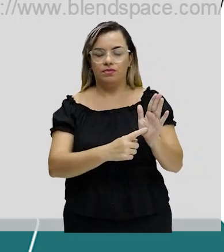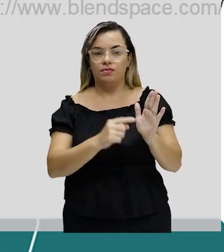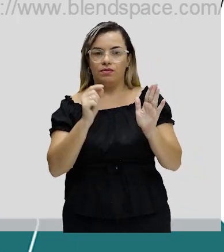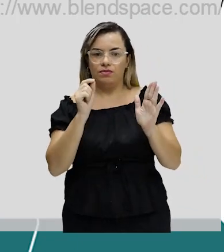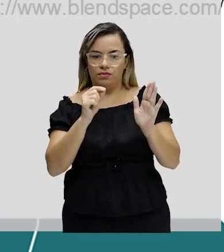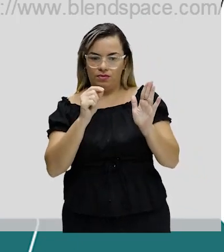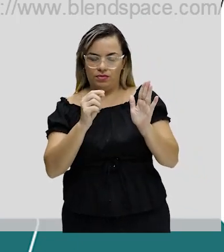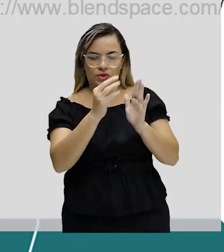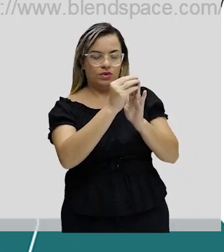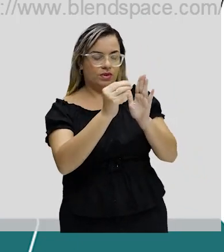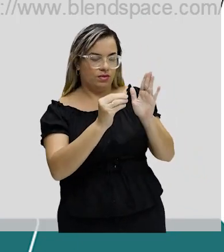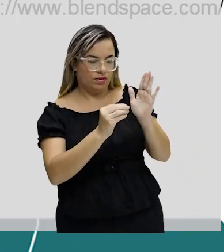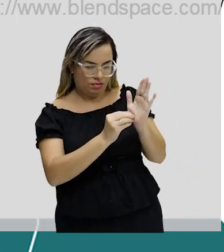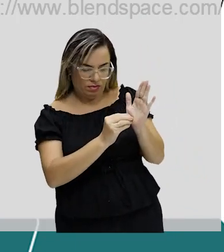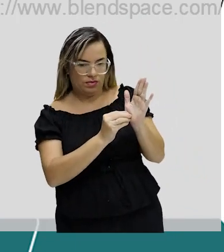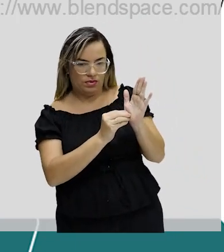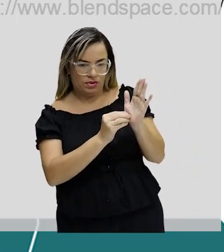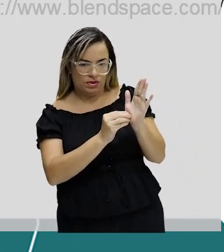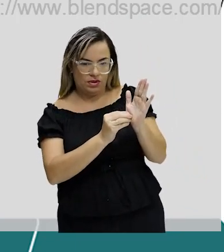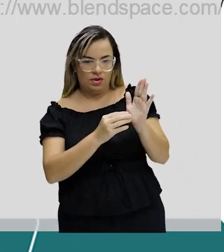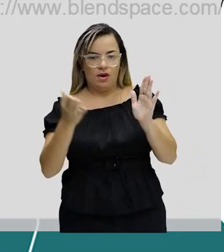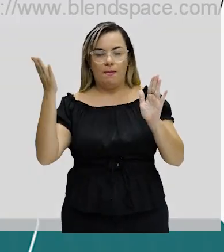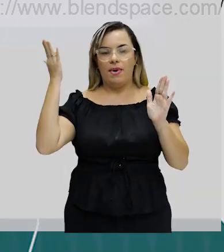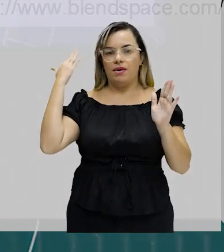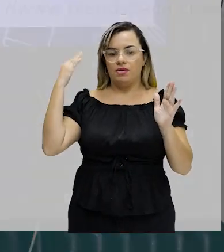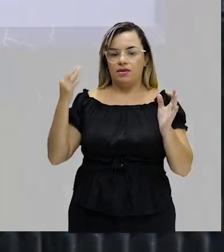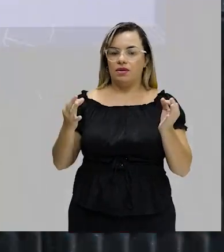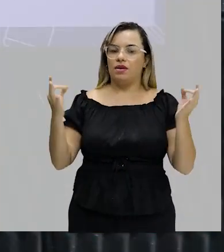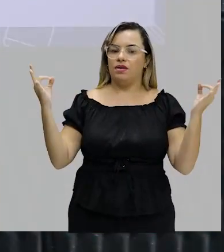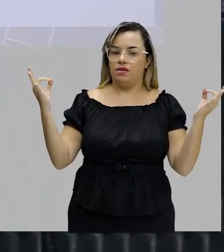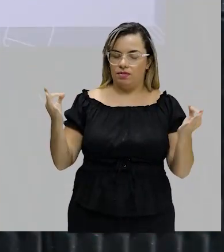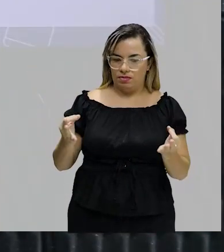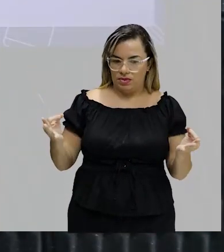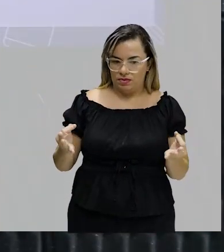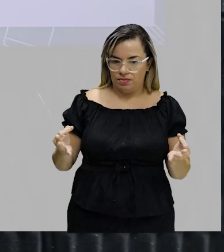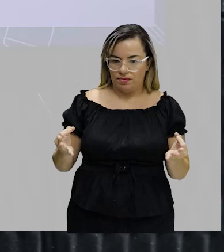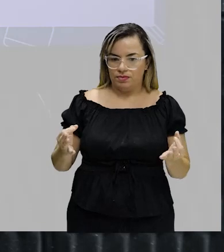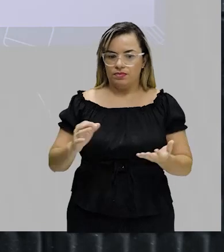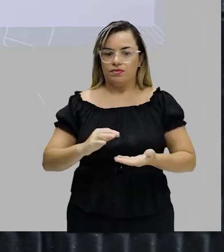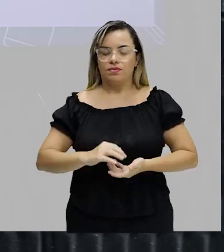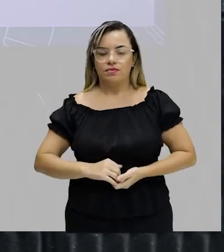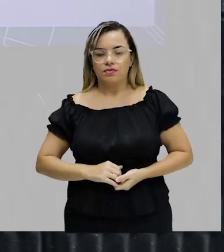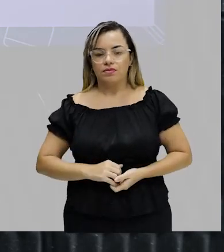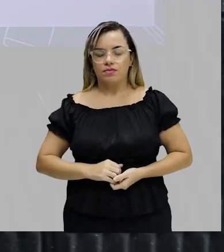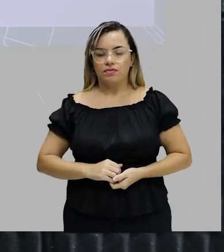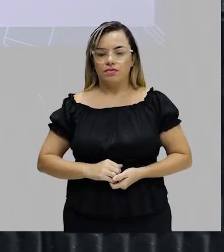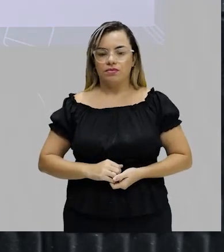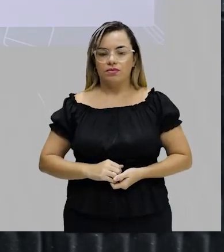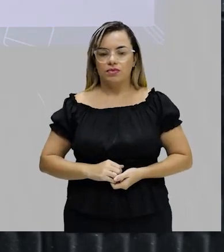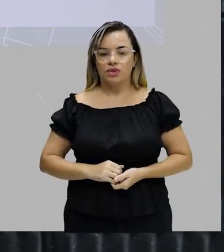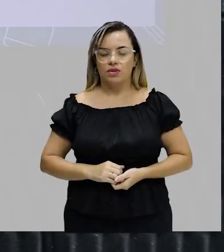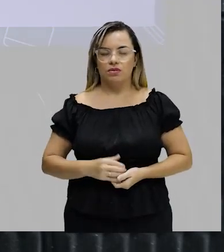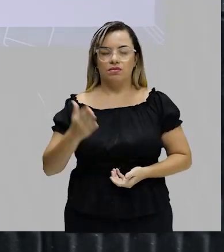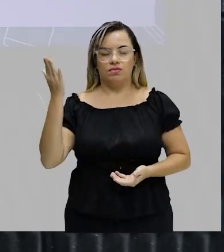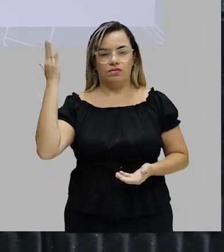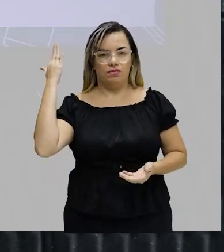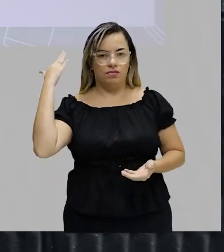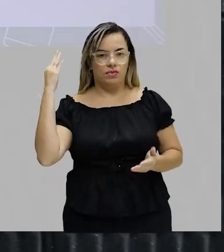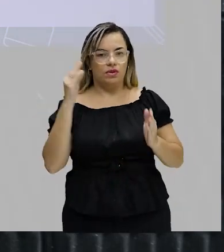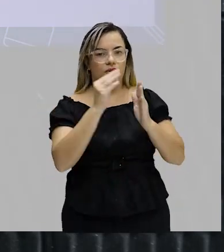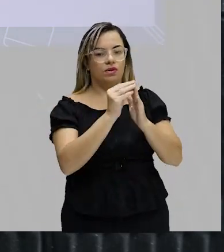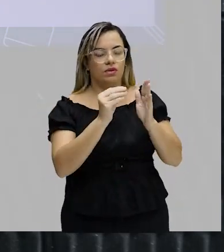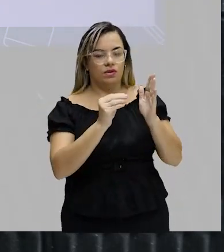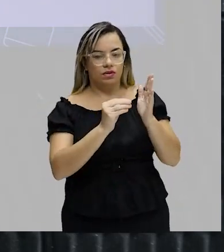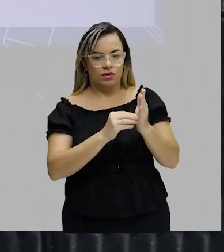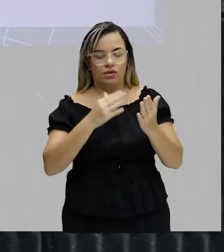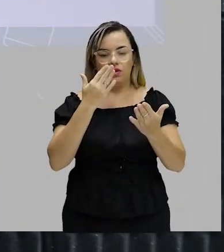esse conteúdo chamado de Past Perfect, ou seja, passado perfeito. Tá? Como nós já vimos em outras